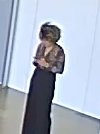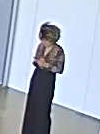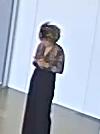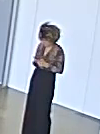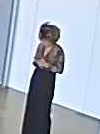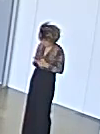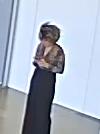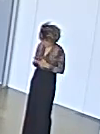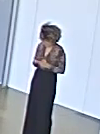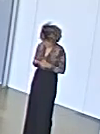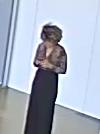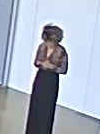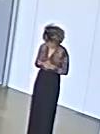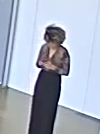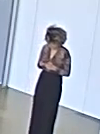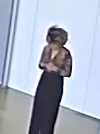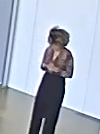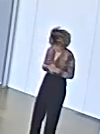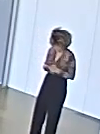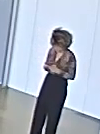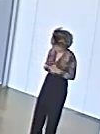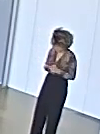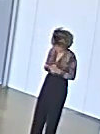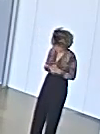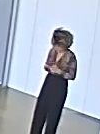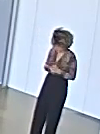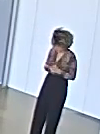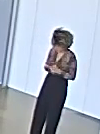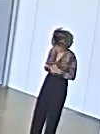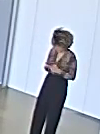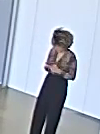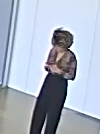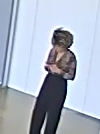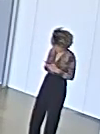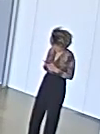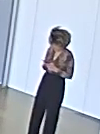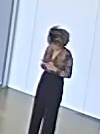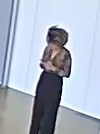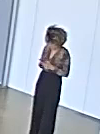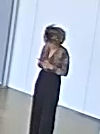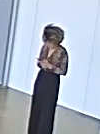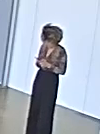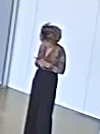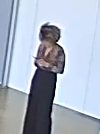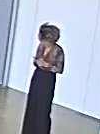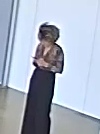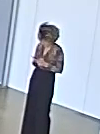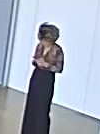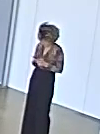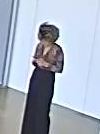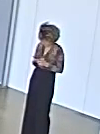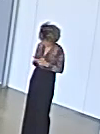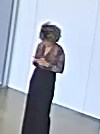Acre. E onde nós estamos, nós tentamos levar a alegria do